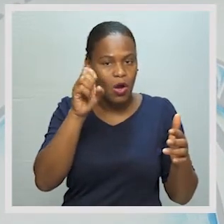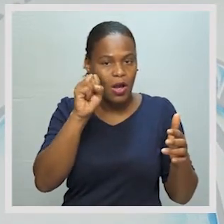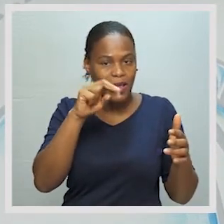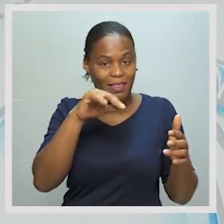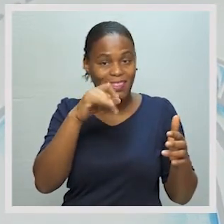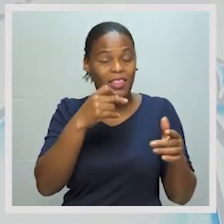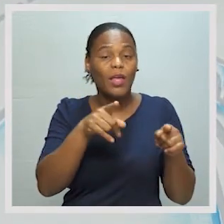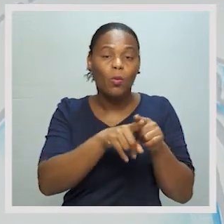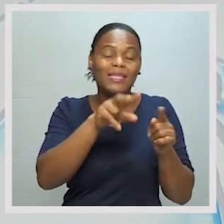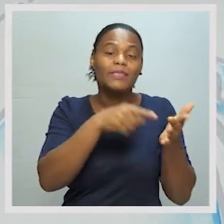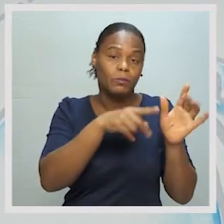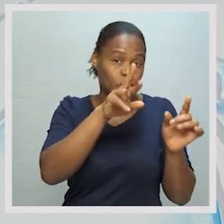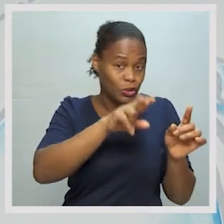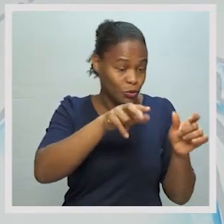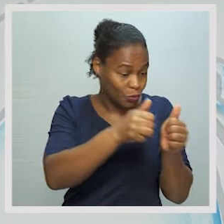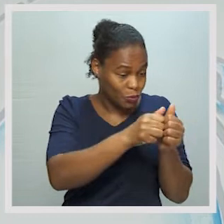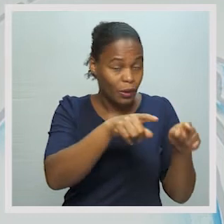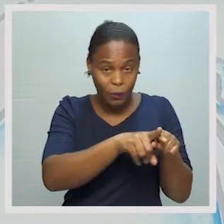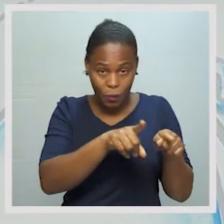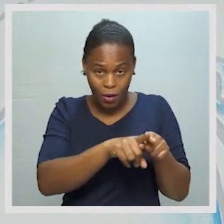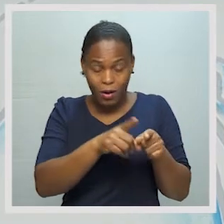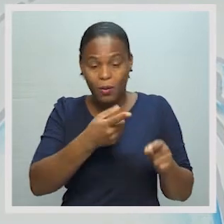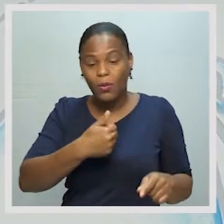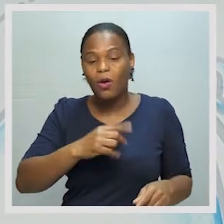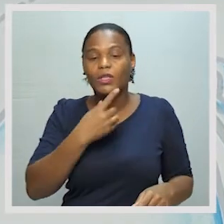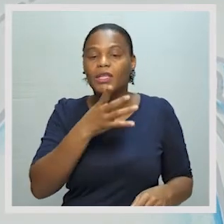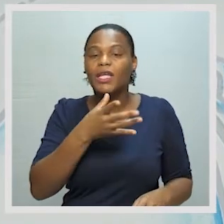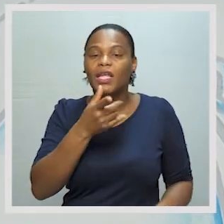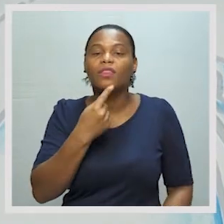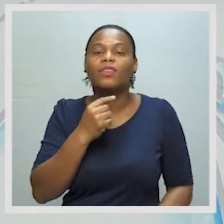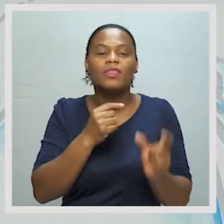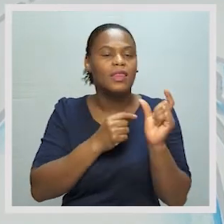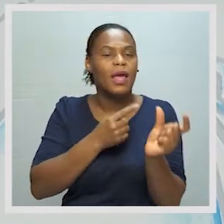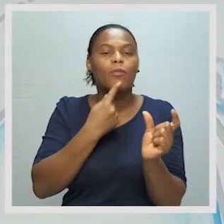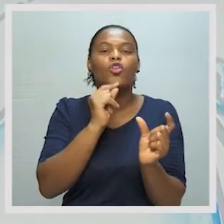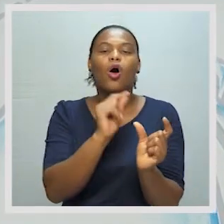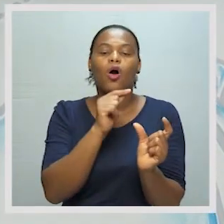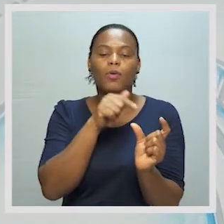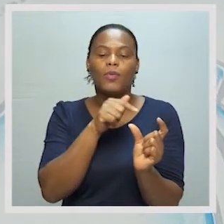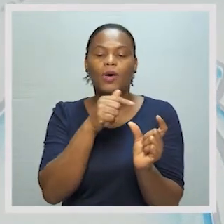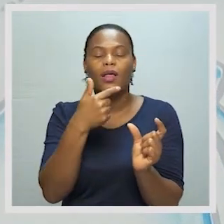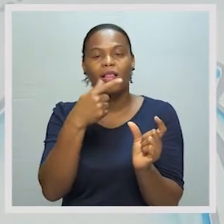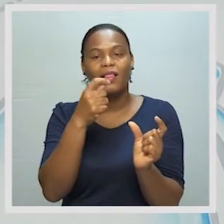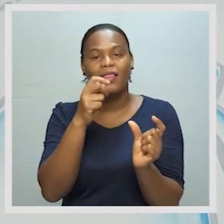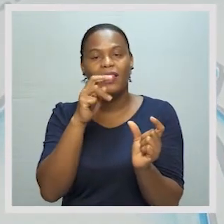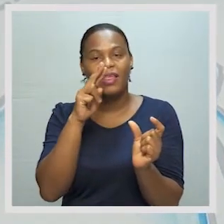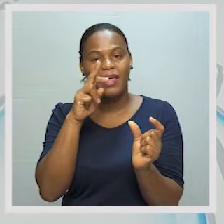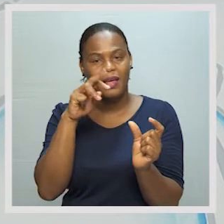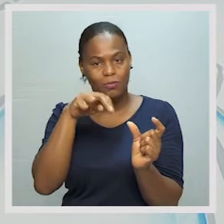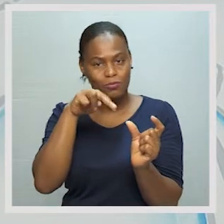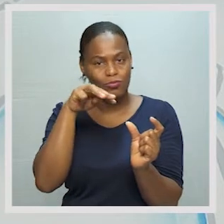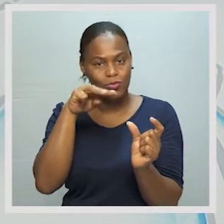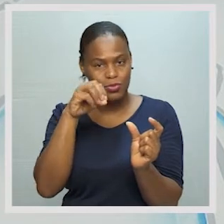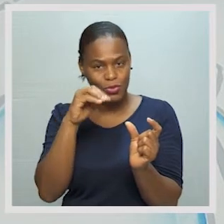igual, ou seja, em comum, então nós chamamos esses termos de termos